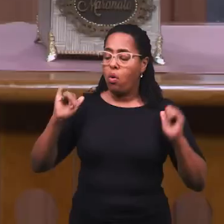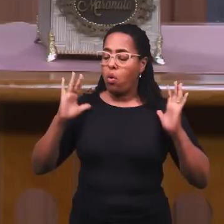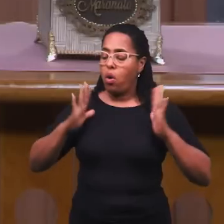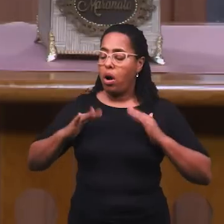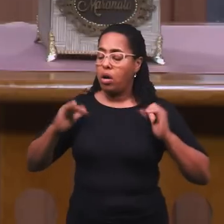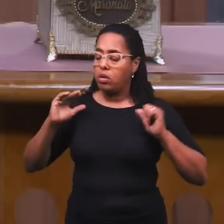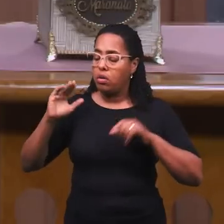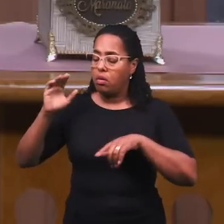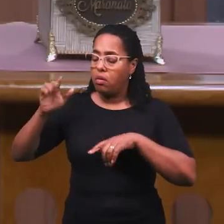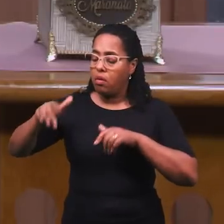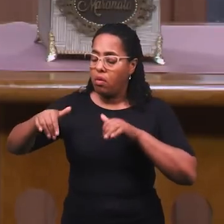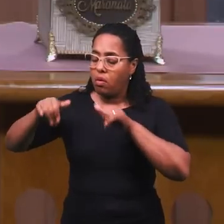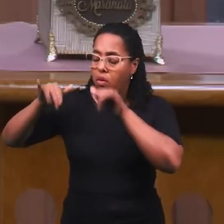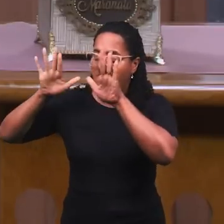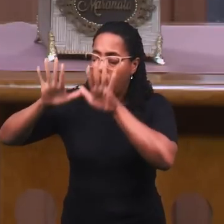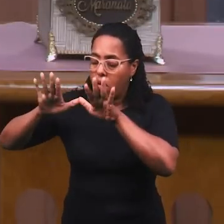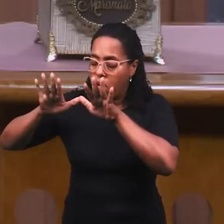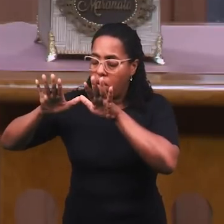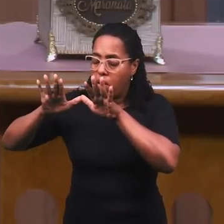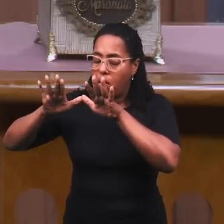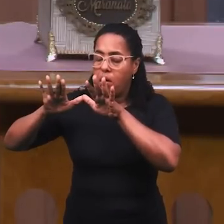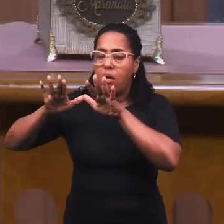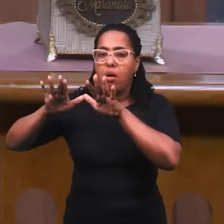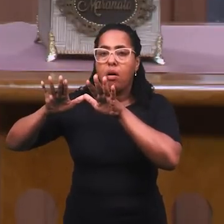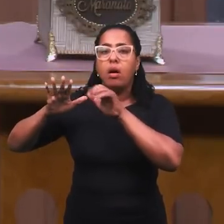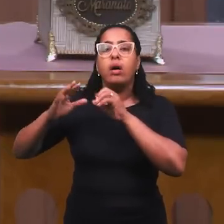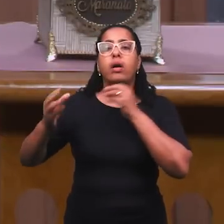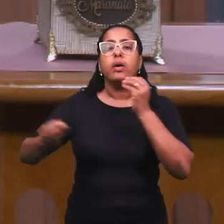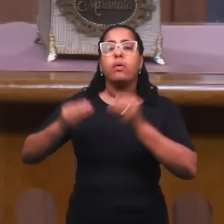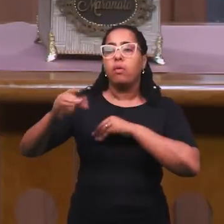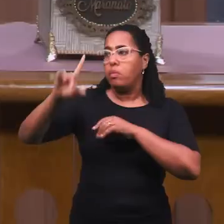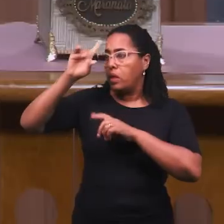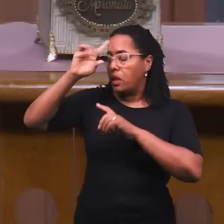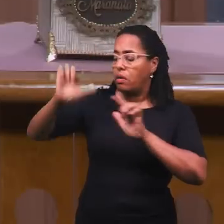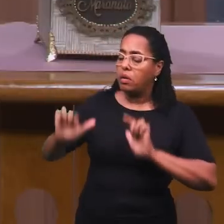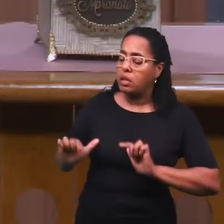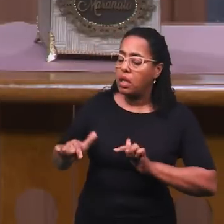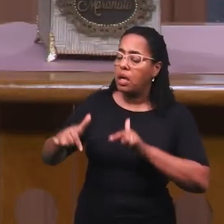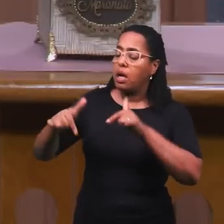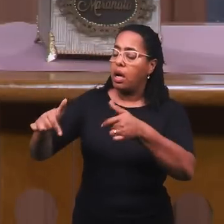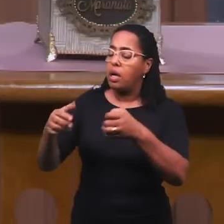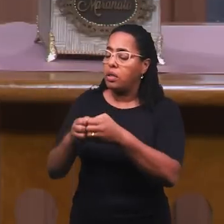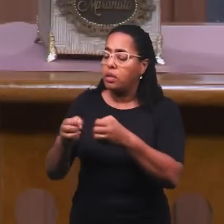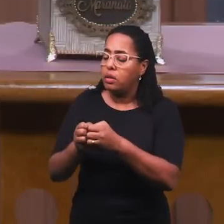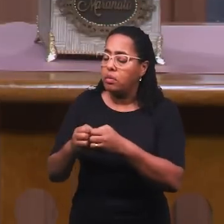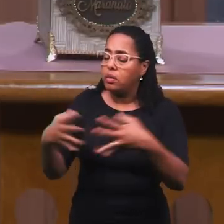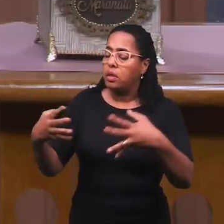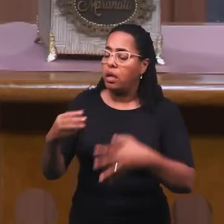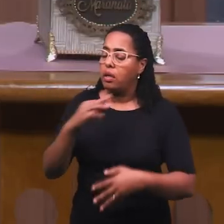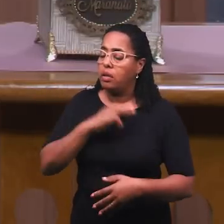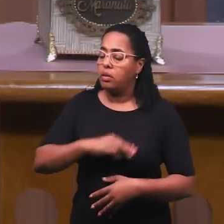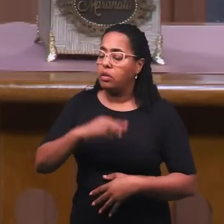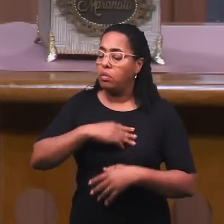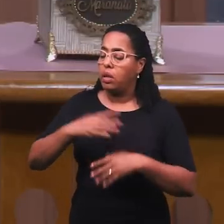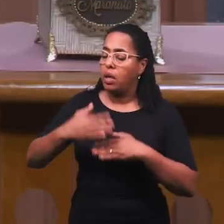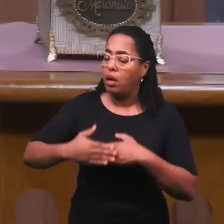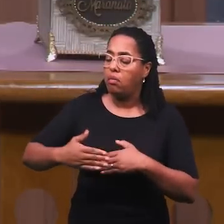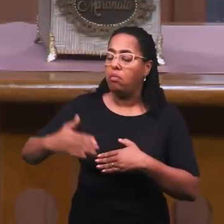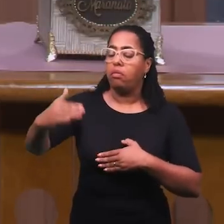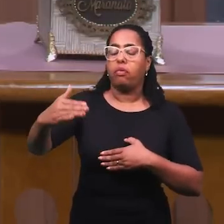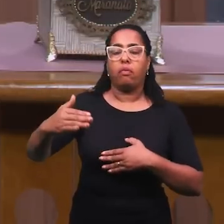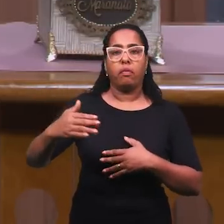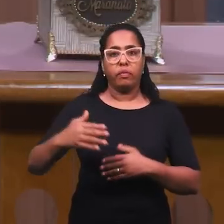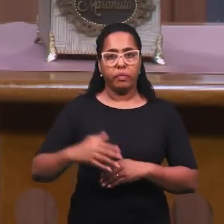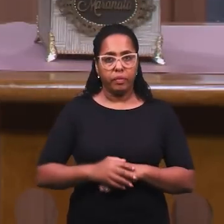faz o anjo parar. E vejam o que Deus opera de milagre, de misericórdia a